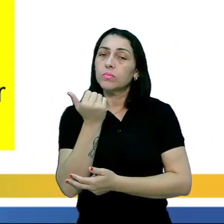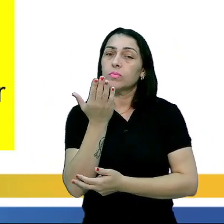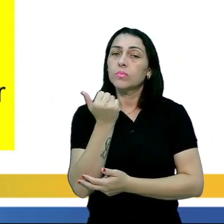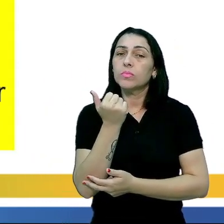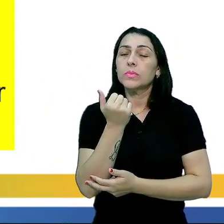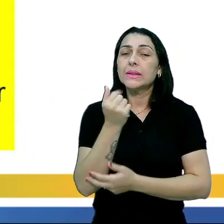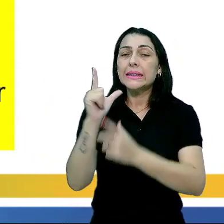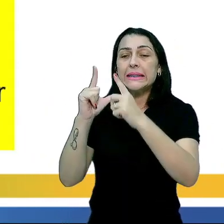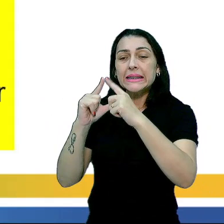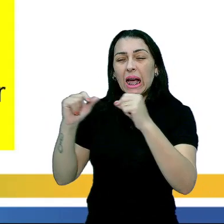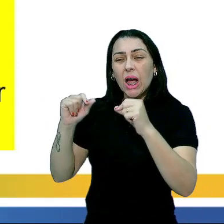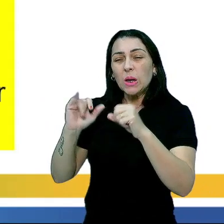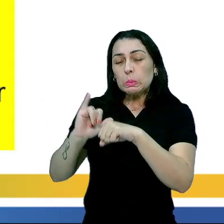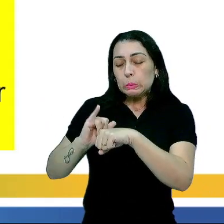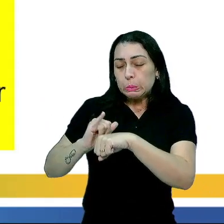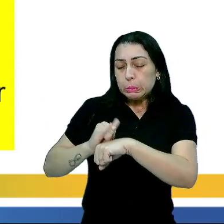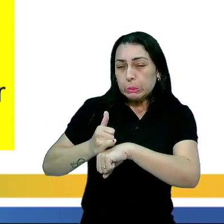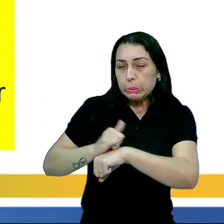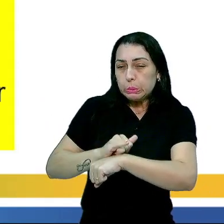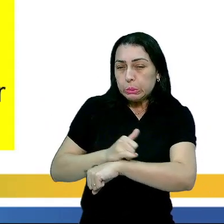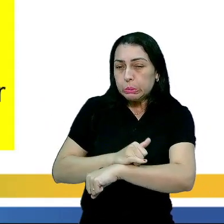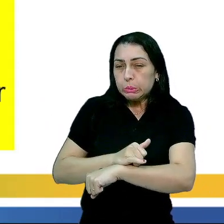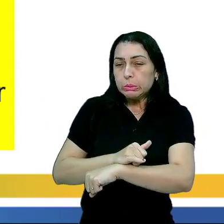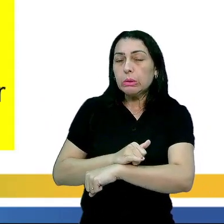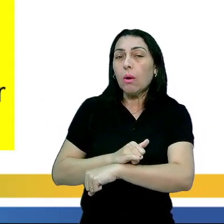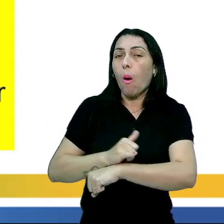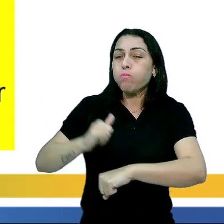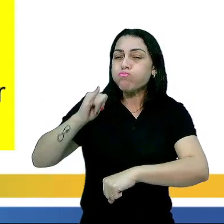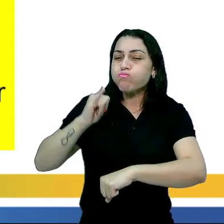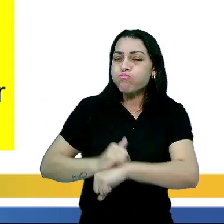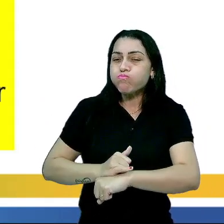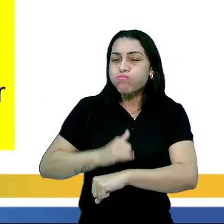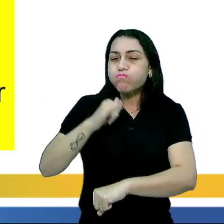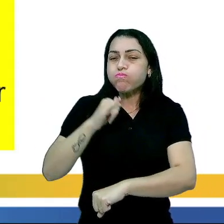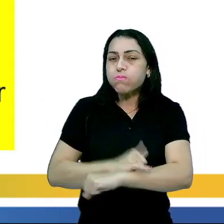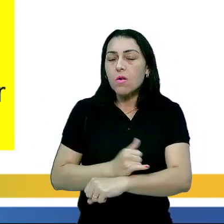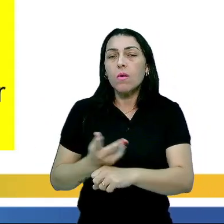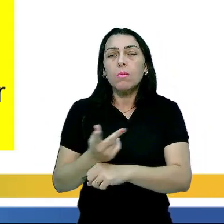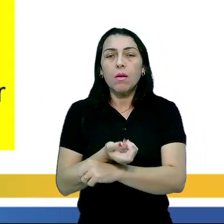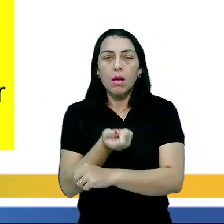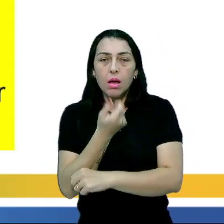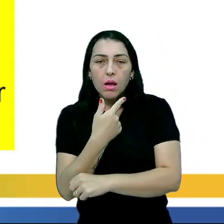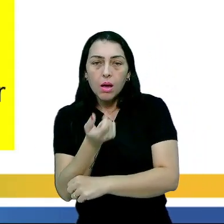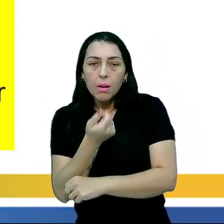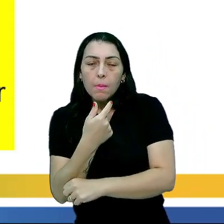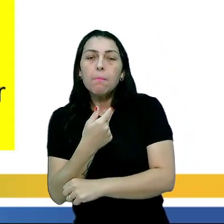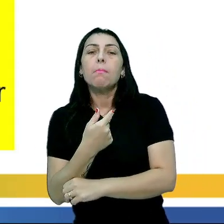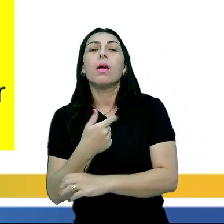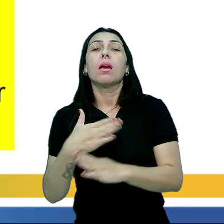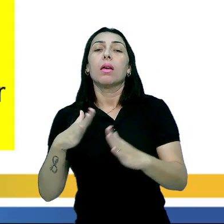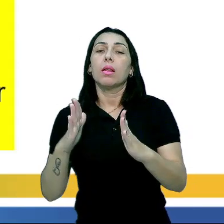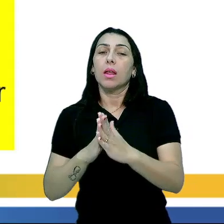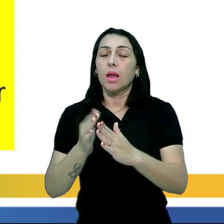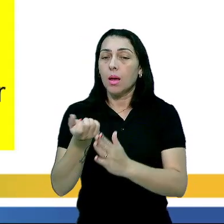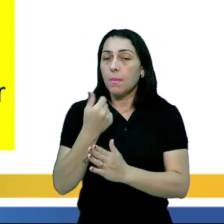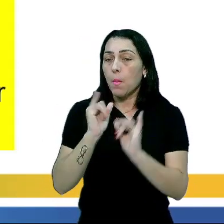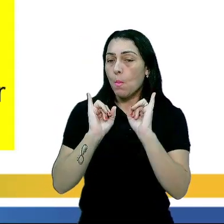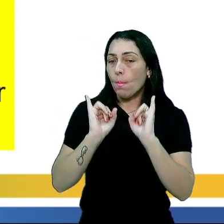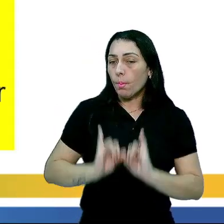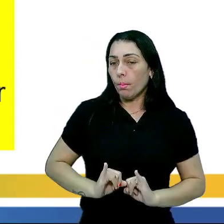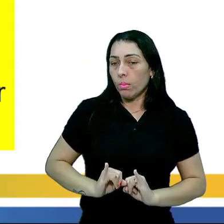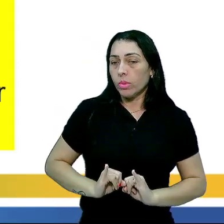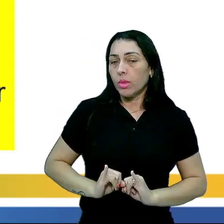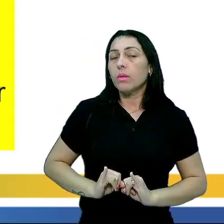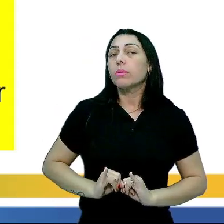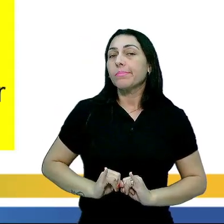de salgados com gordura saturada e fico obeso, aí eu vou procurar remédio na drogaria para ficar magro ou